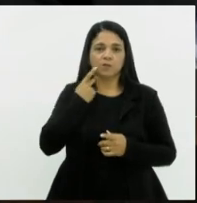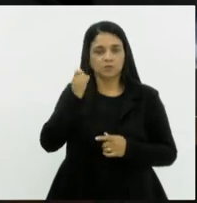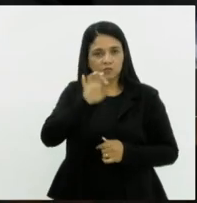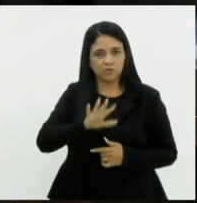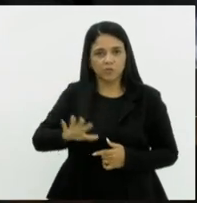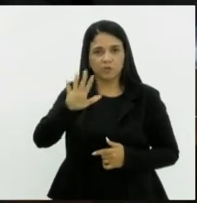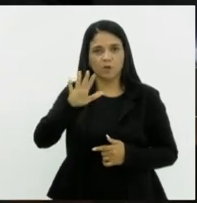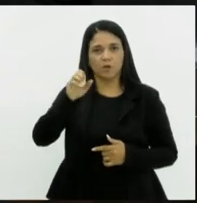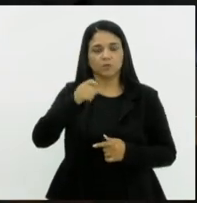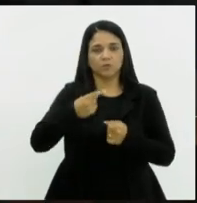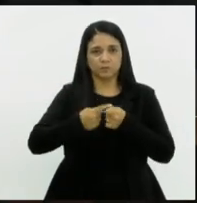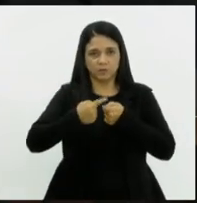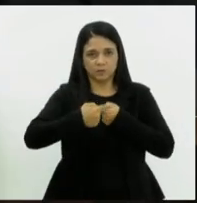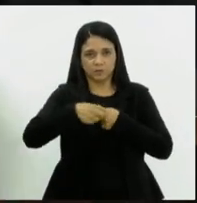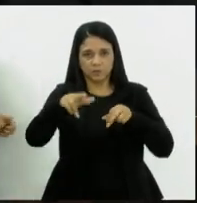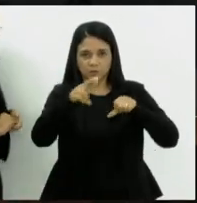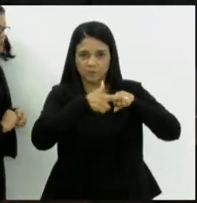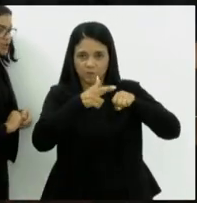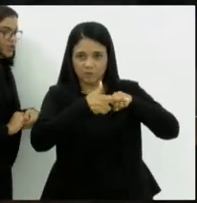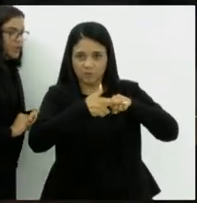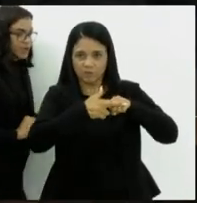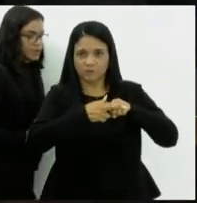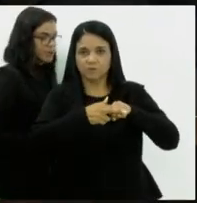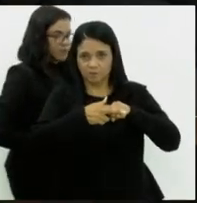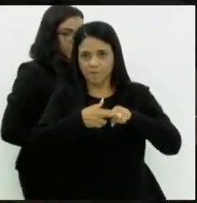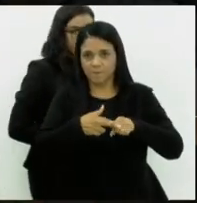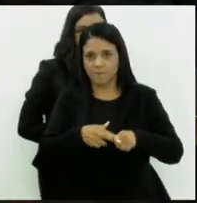subprocurador-geral do município de Belfor Roxo.